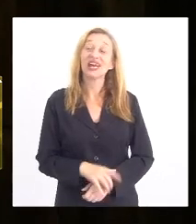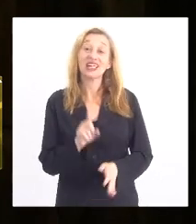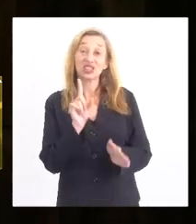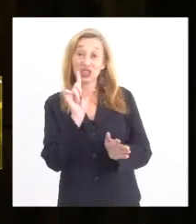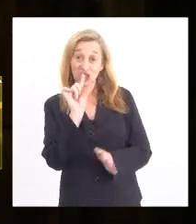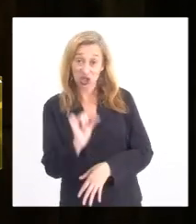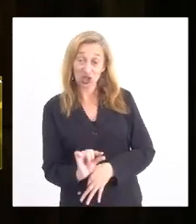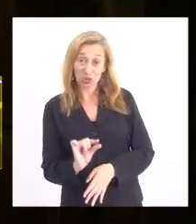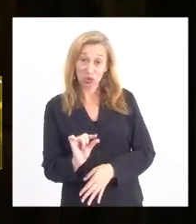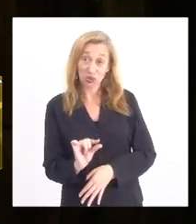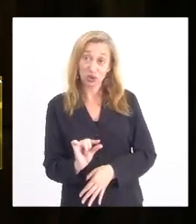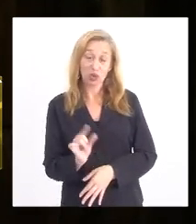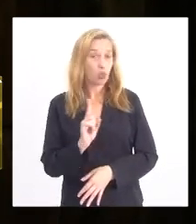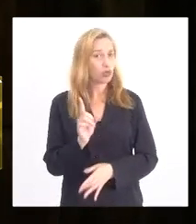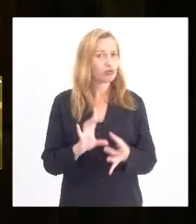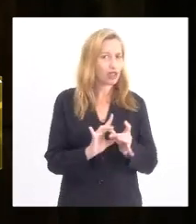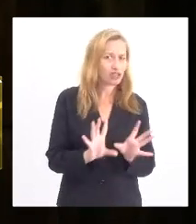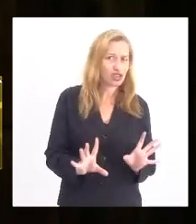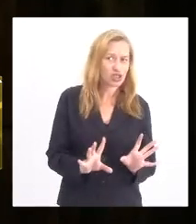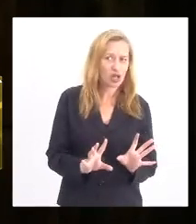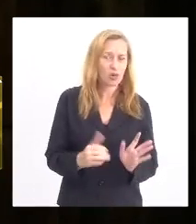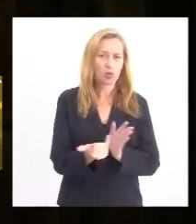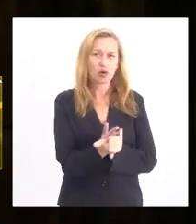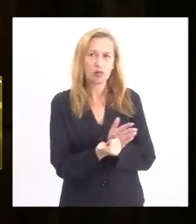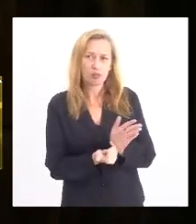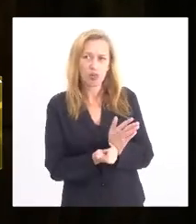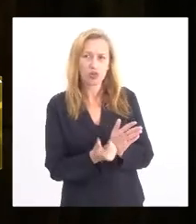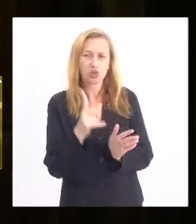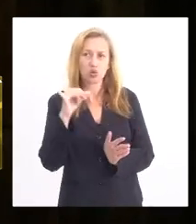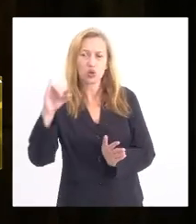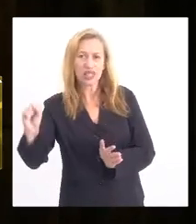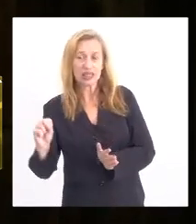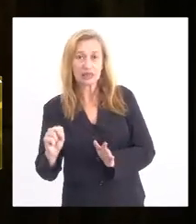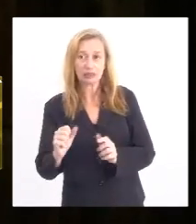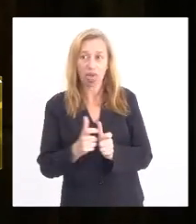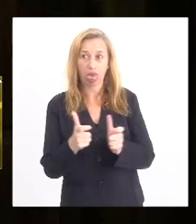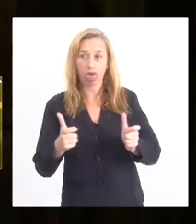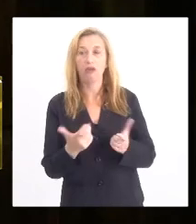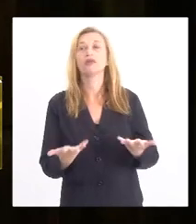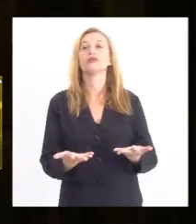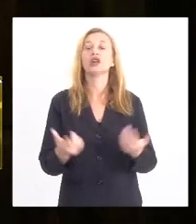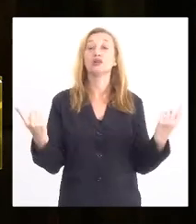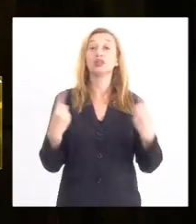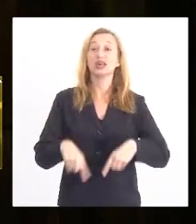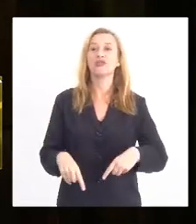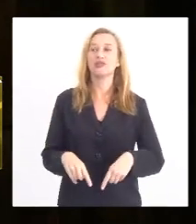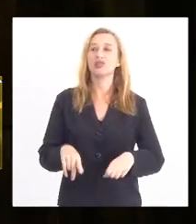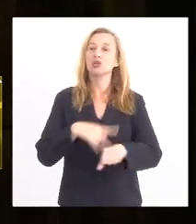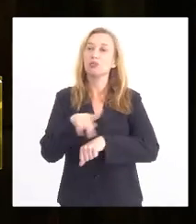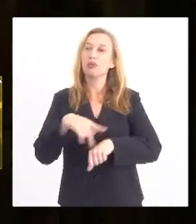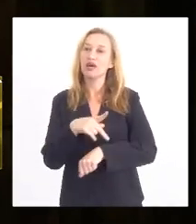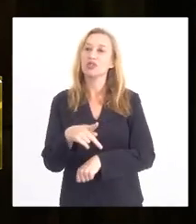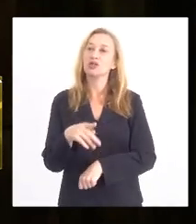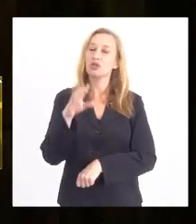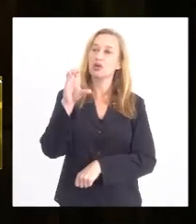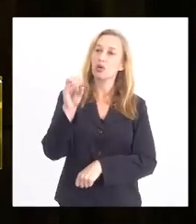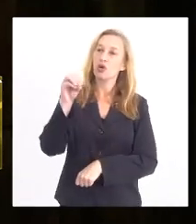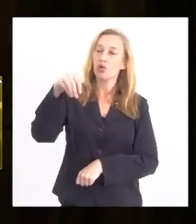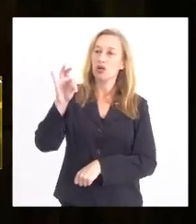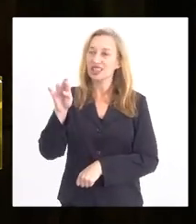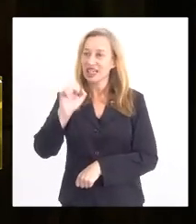diminuir ou não deixar o imposto do livro nas aéreas temos um desafio de um país Continental